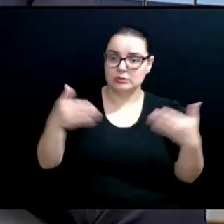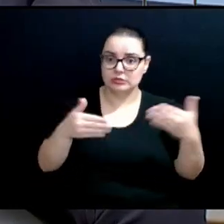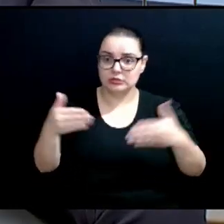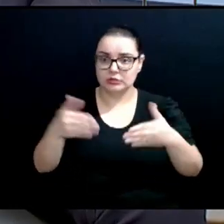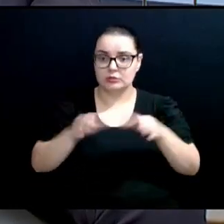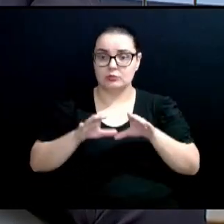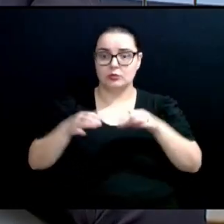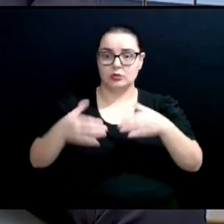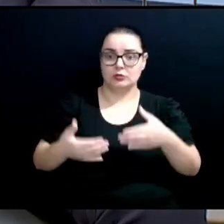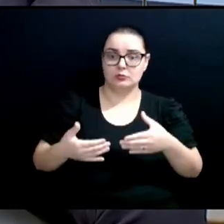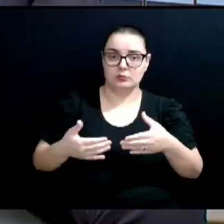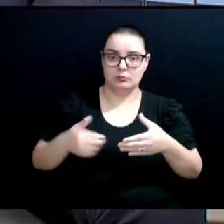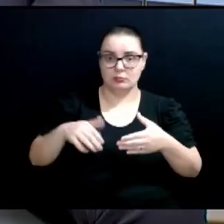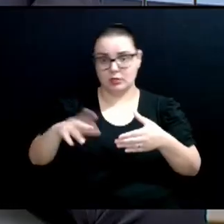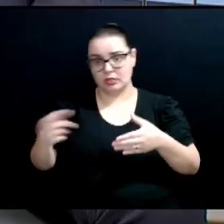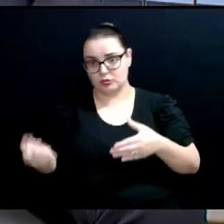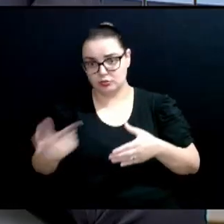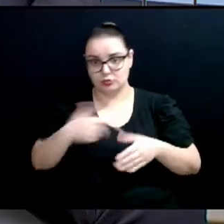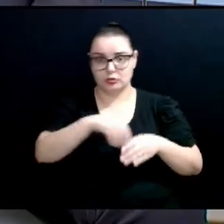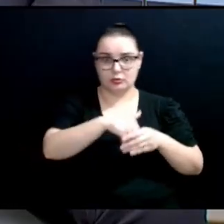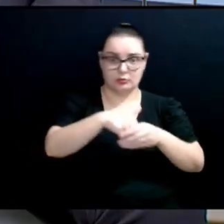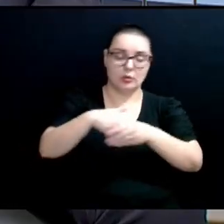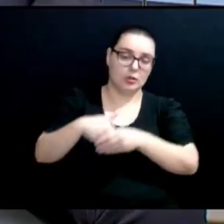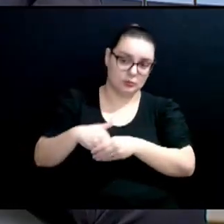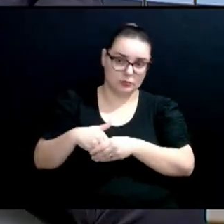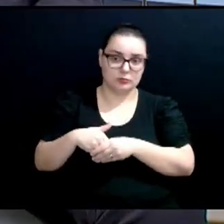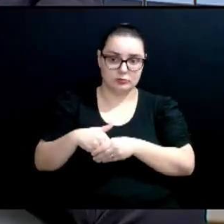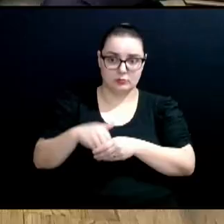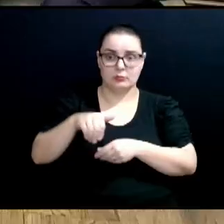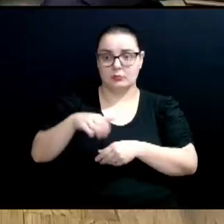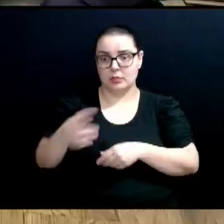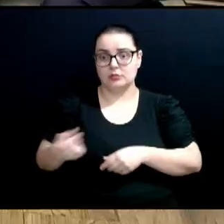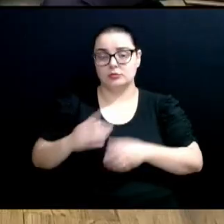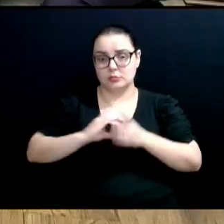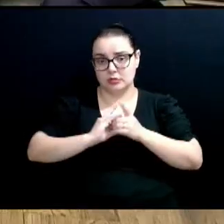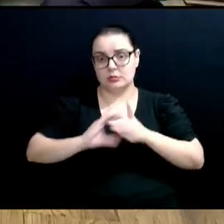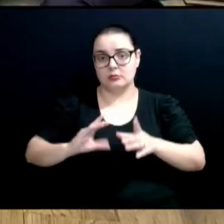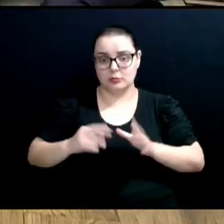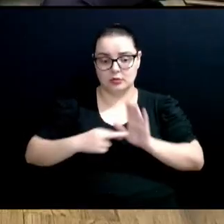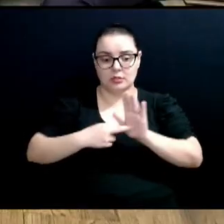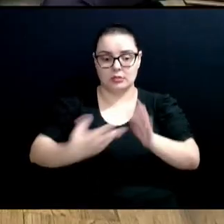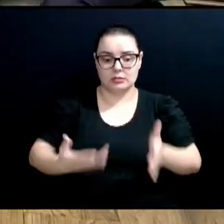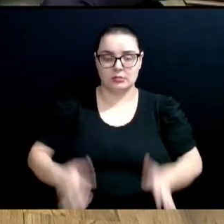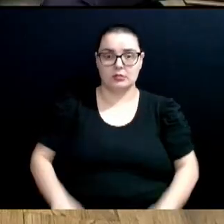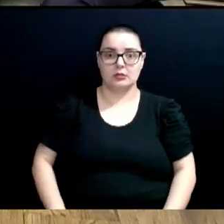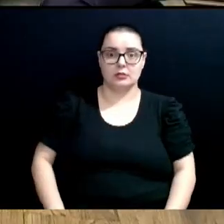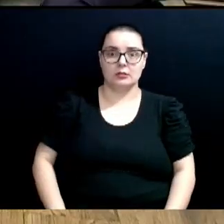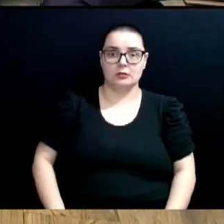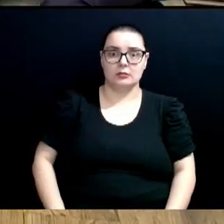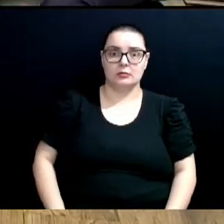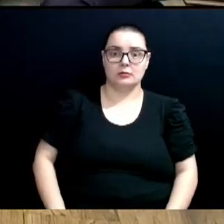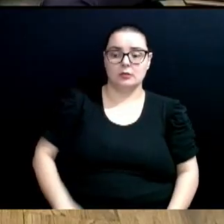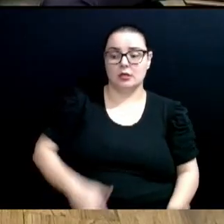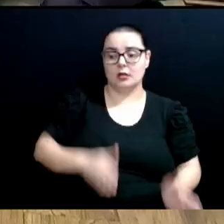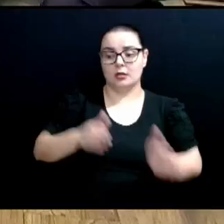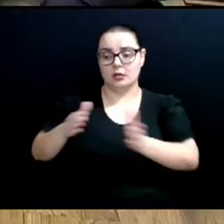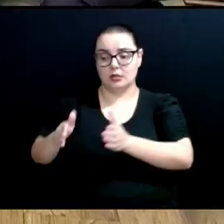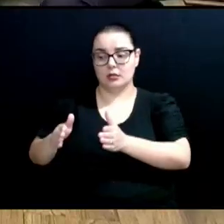além do voto, portanto, para além da democracia representativa. E do lado da democracia direta,